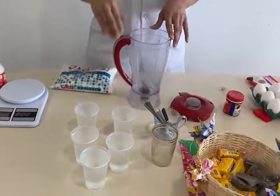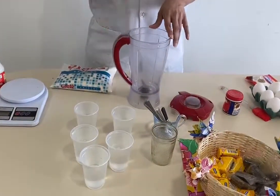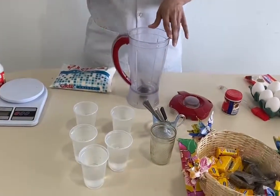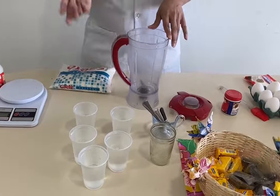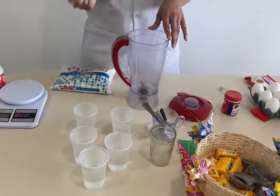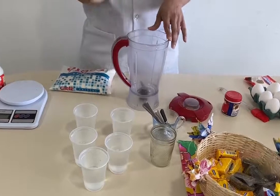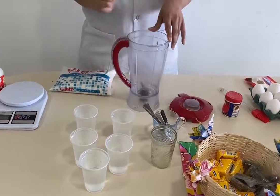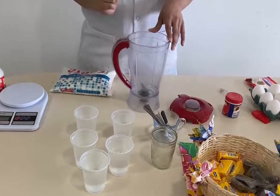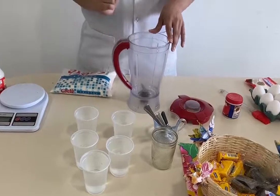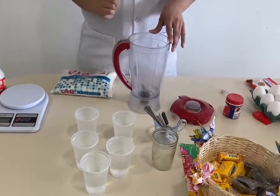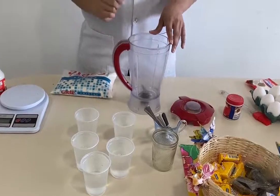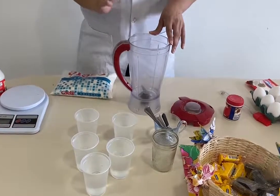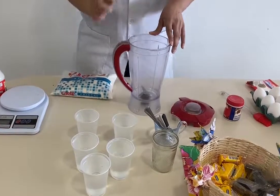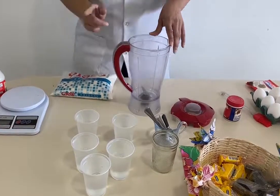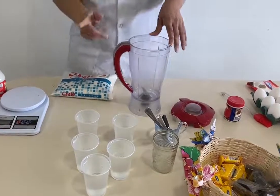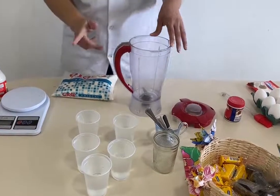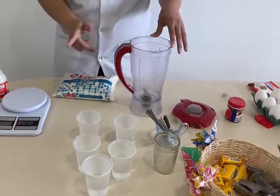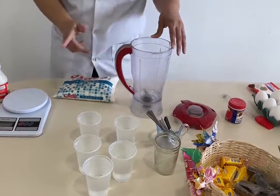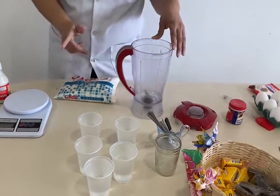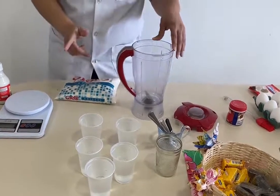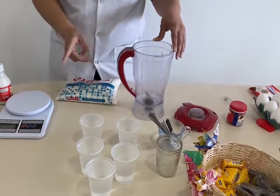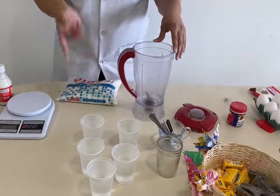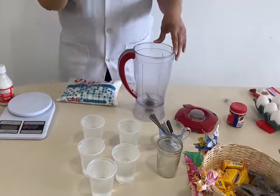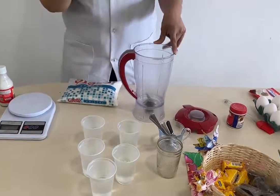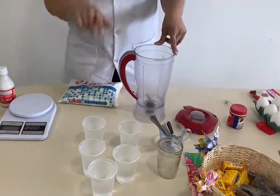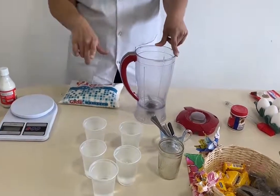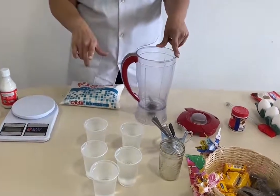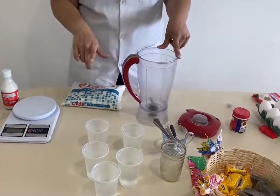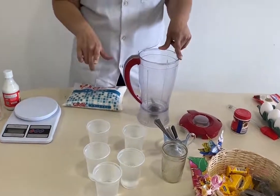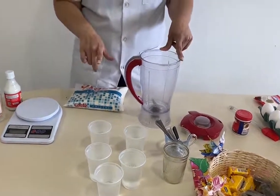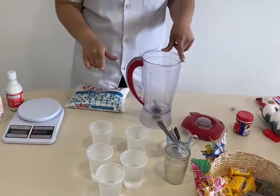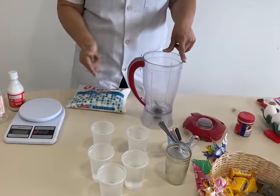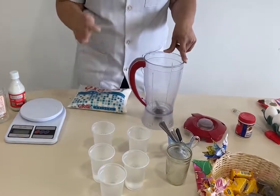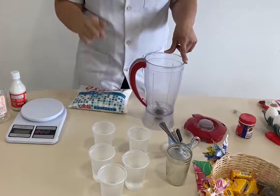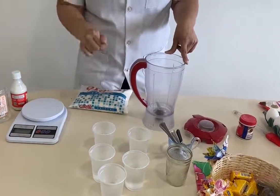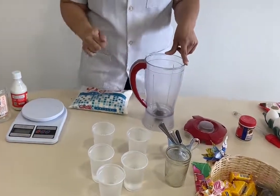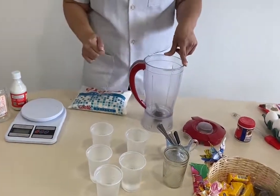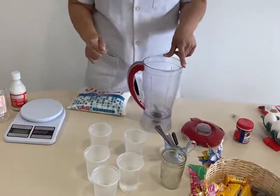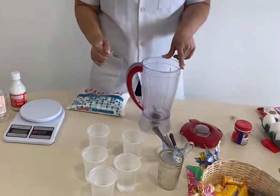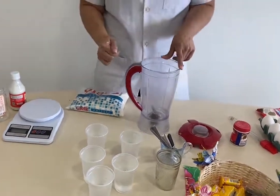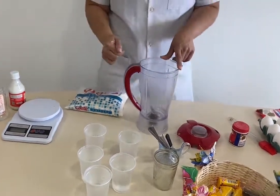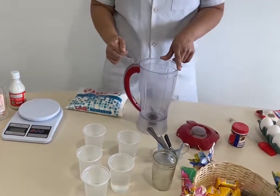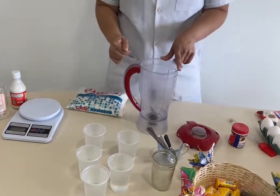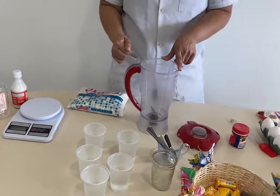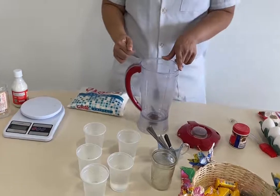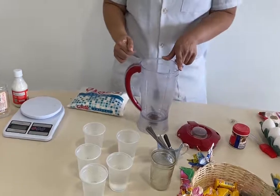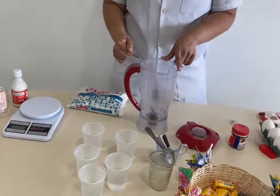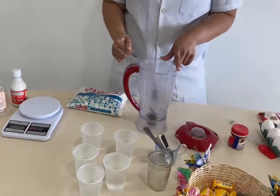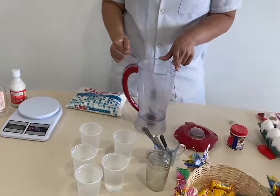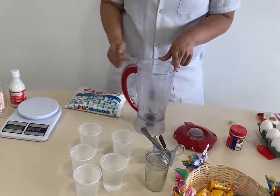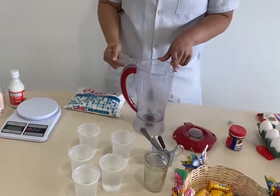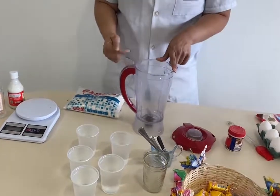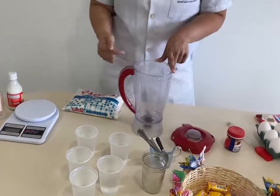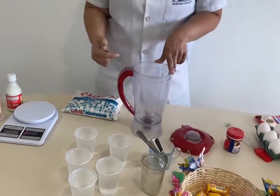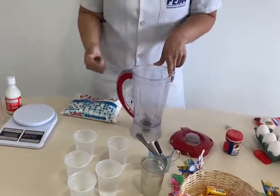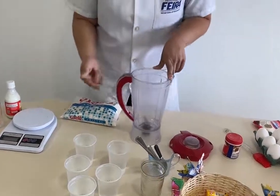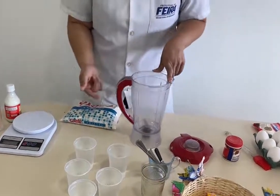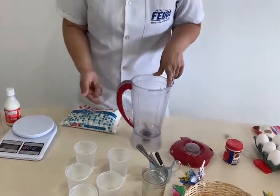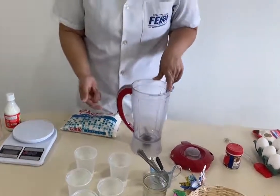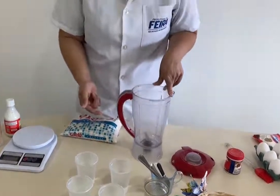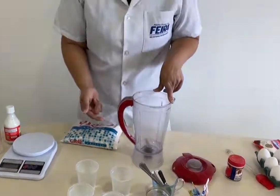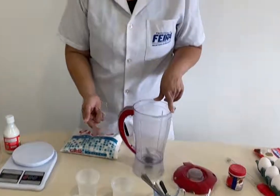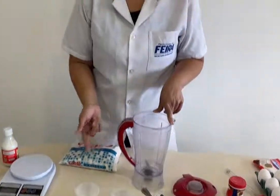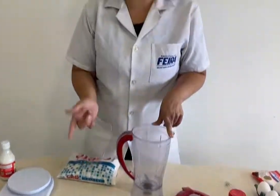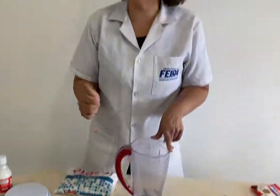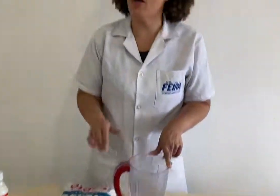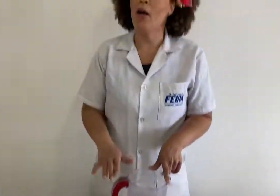com 200 ml. Para fazer essa continha aqui também é fácil, porque Pro Maria ensinou uma coisa para vocês, não foi isso? O